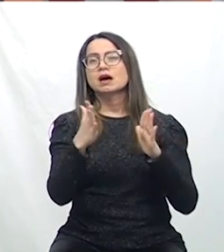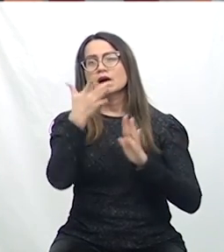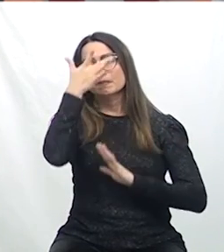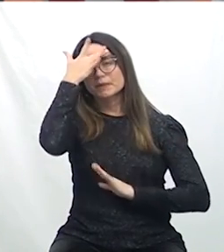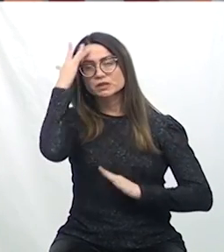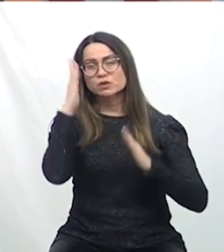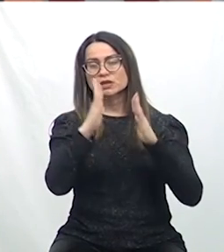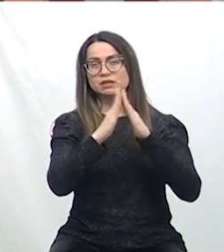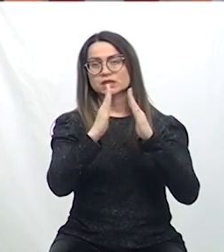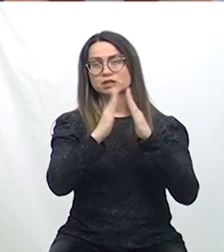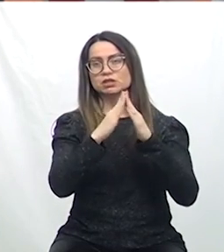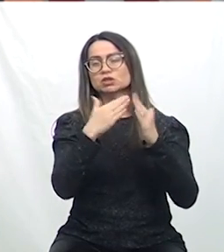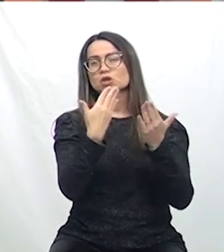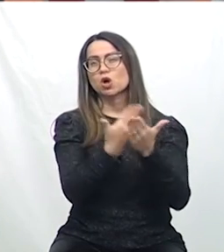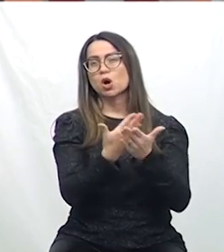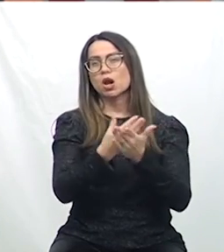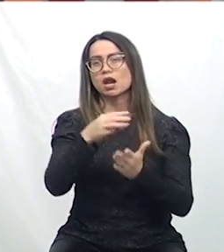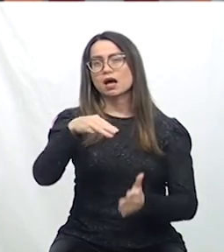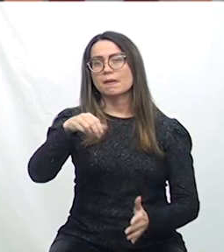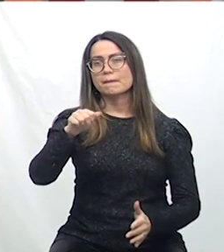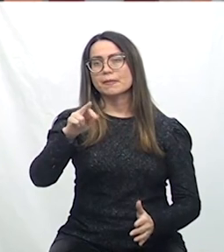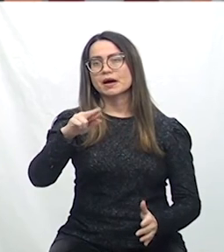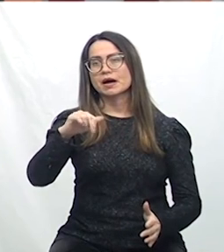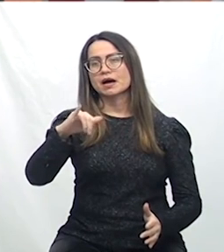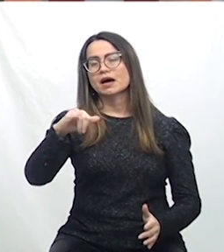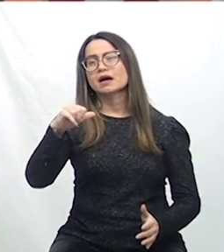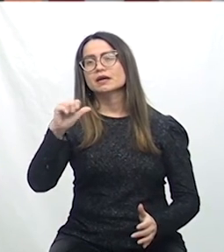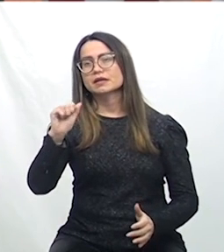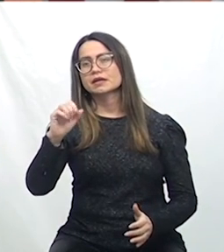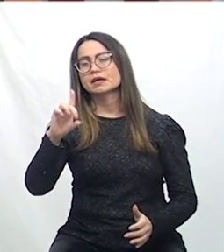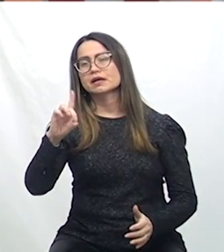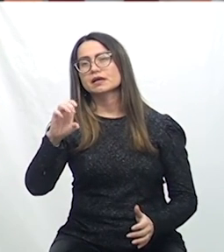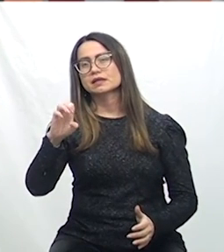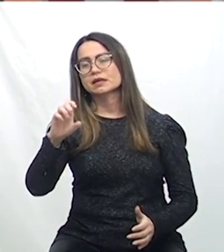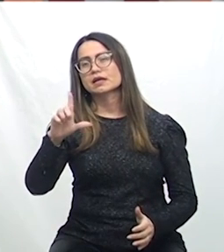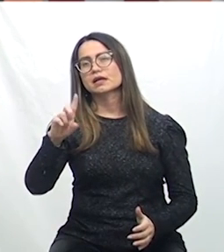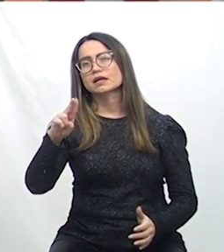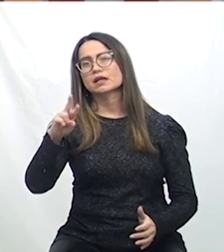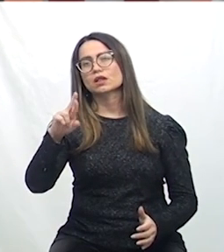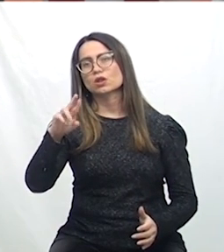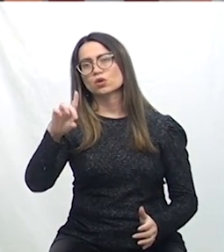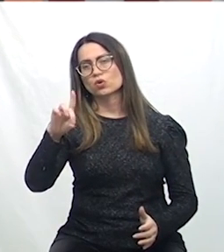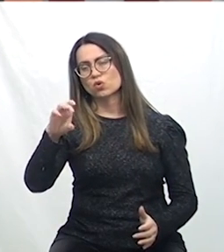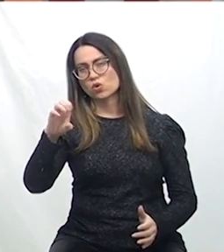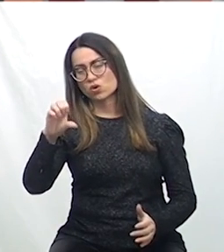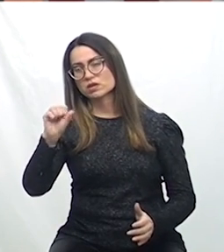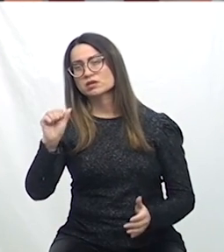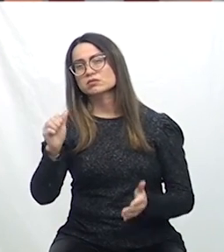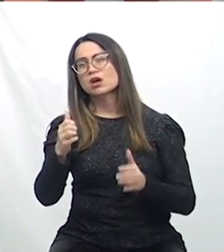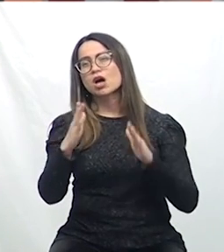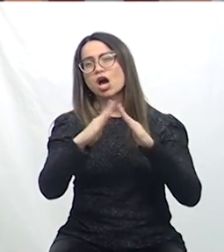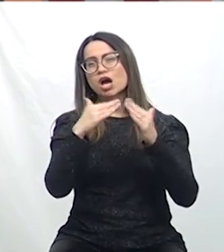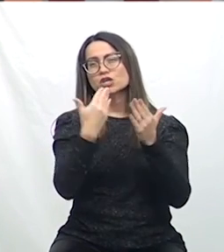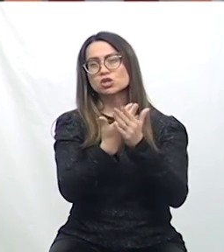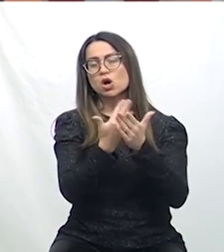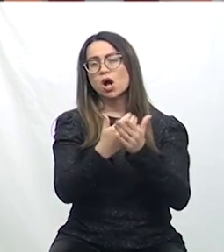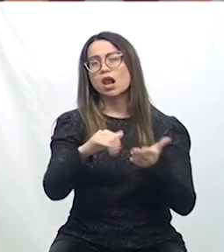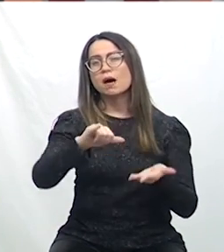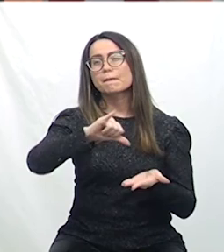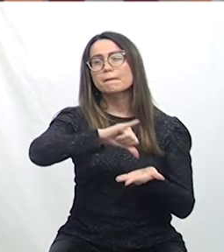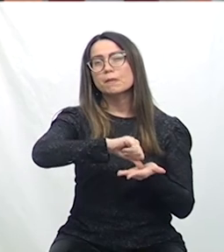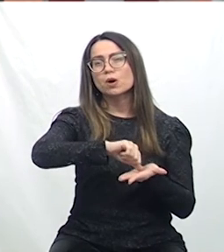a escola referência, polo da comunidade surda, que estiveram aqui falando sobre